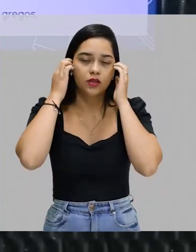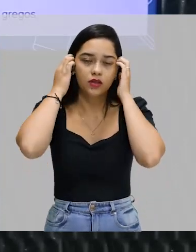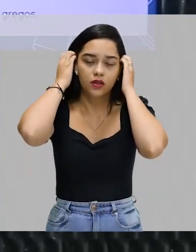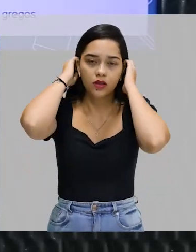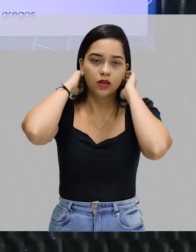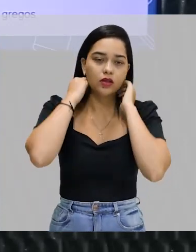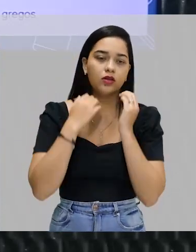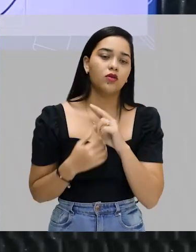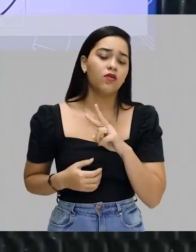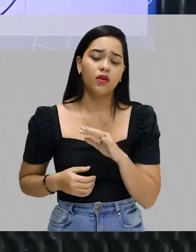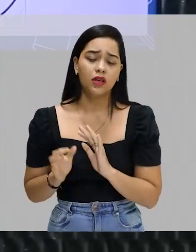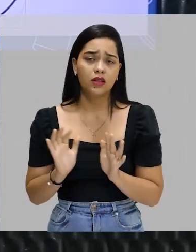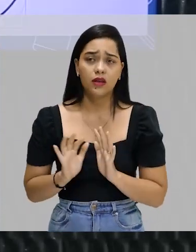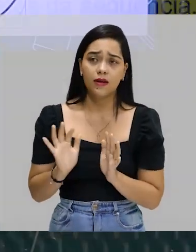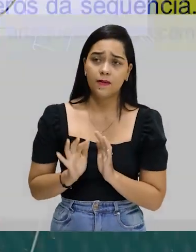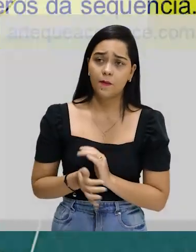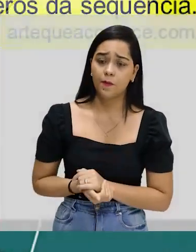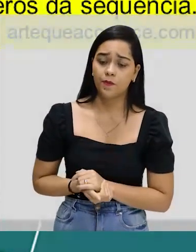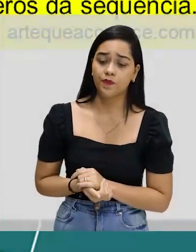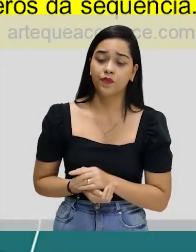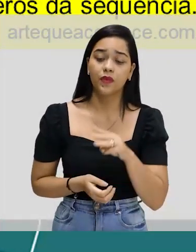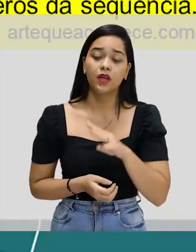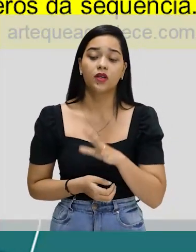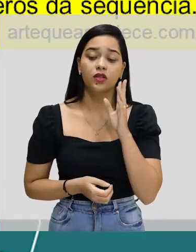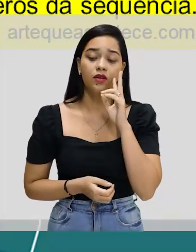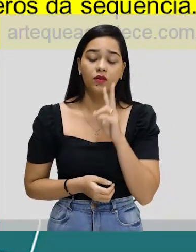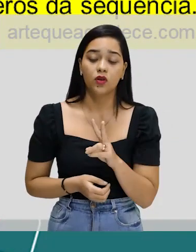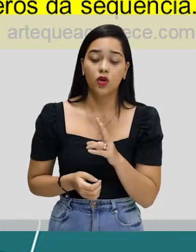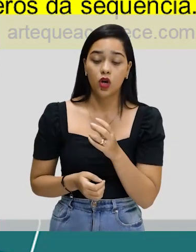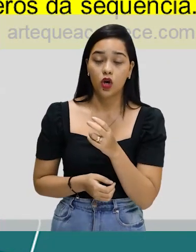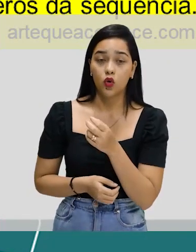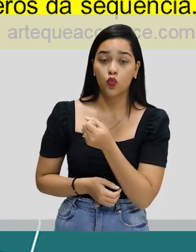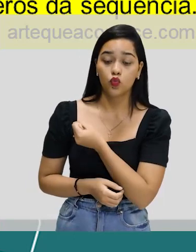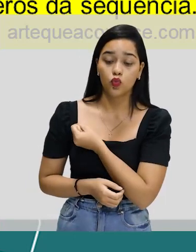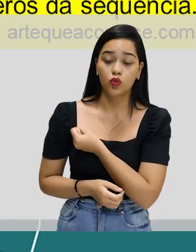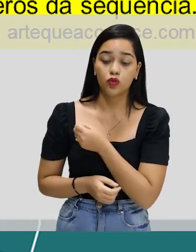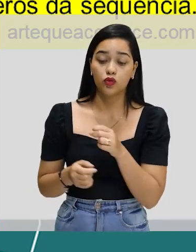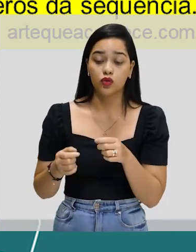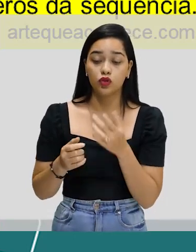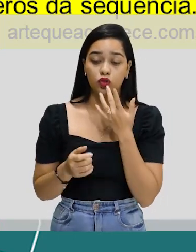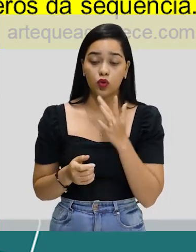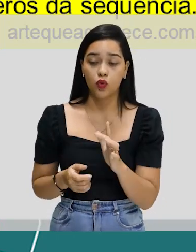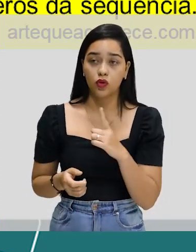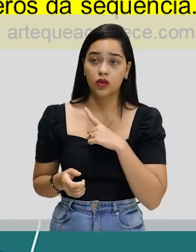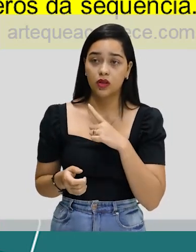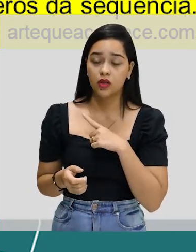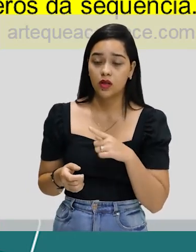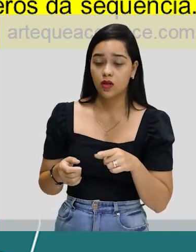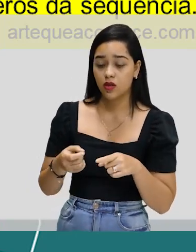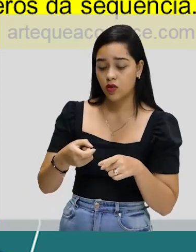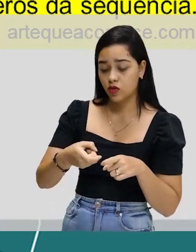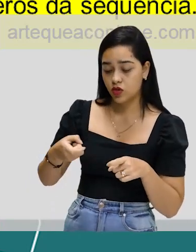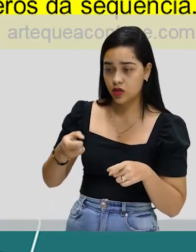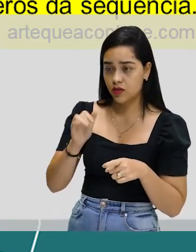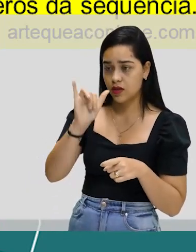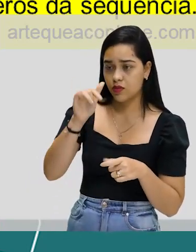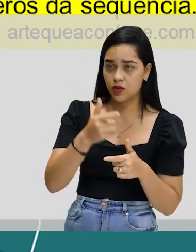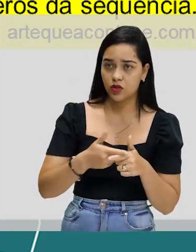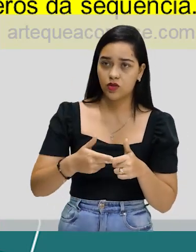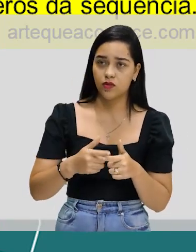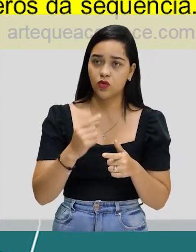E ele não vai longe. Né? Quem já viu isso aqui é o número de ouro, onde você tem um segmento X e um segmento Y, e